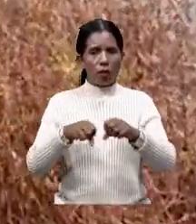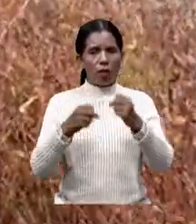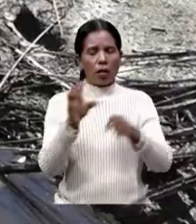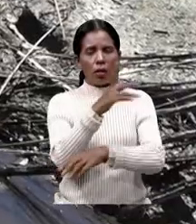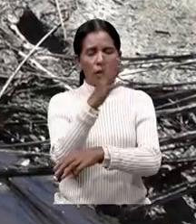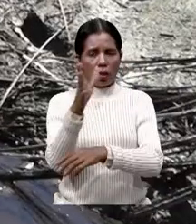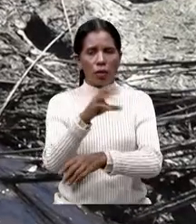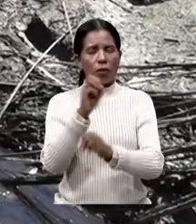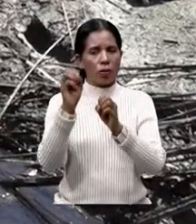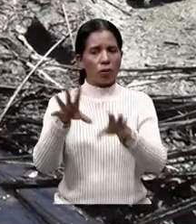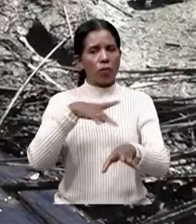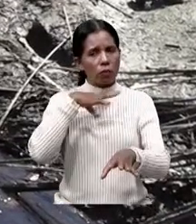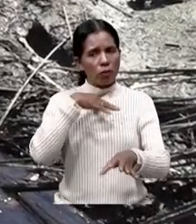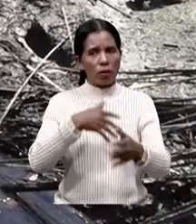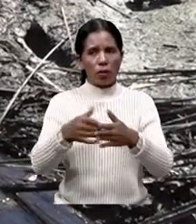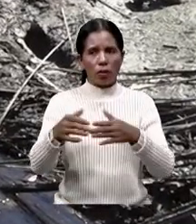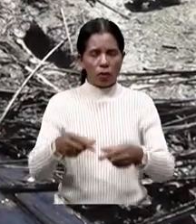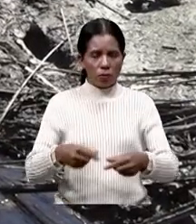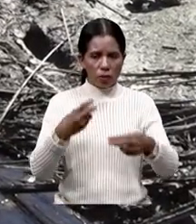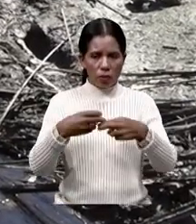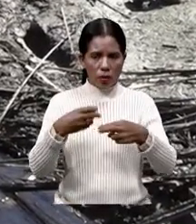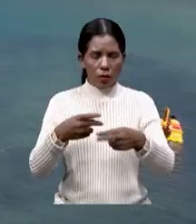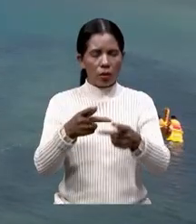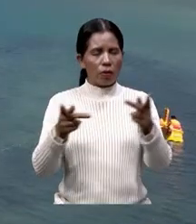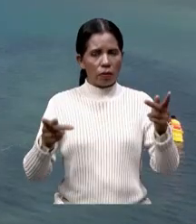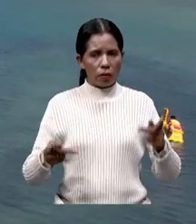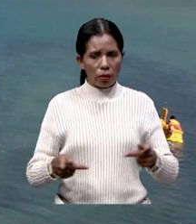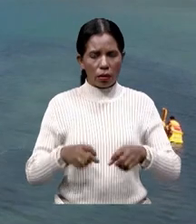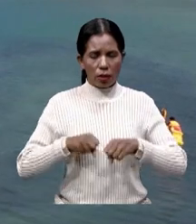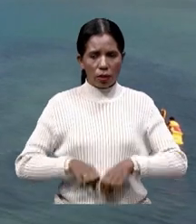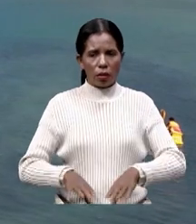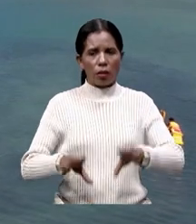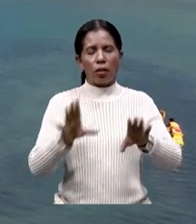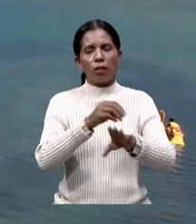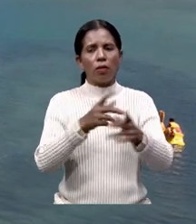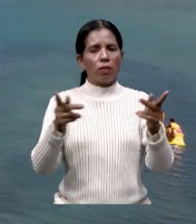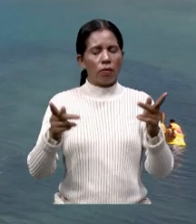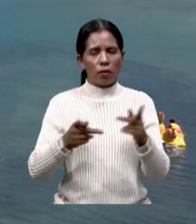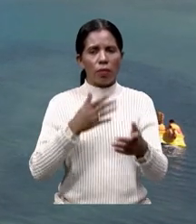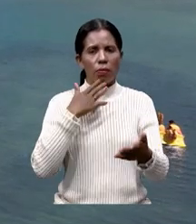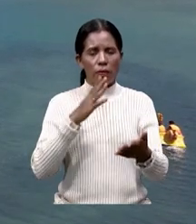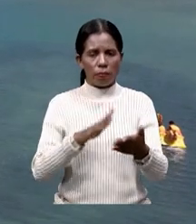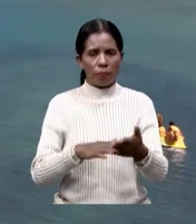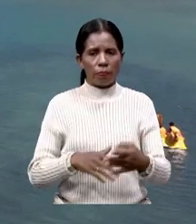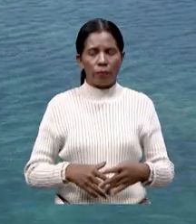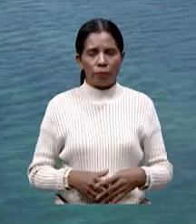no mostro e lixo arbiro no se foi impacto da biodiversidade da semia no ambiente.